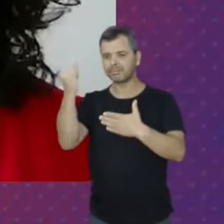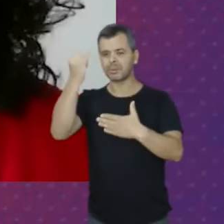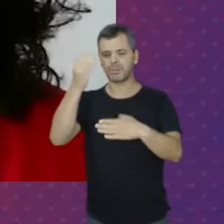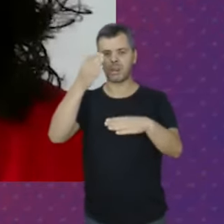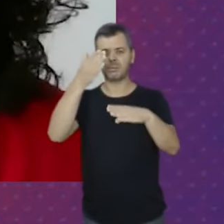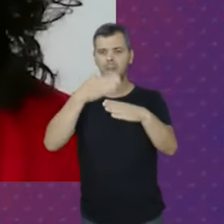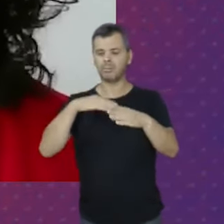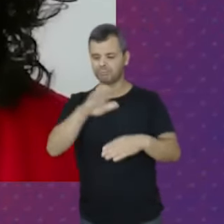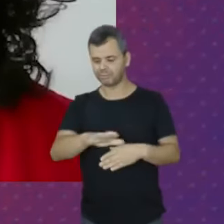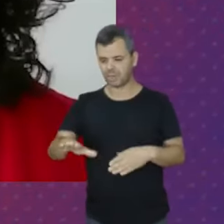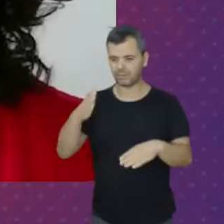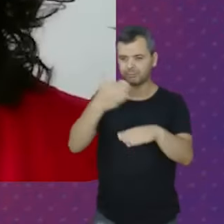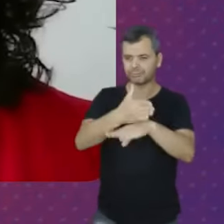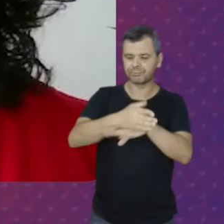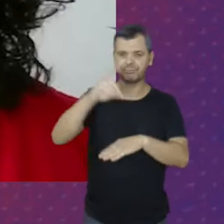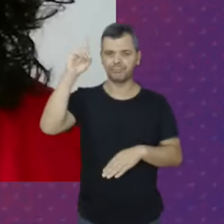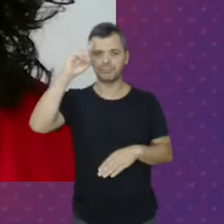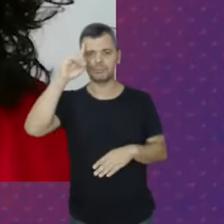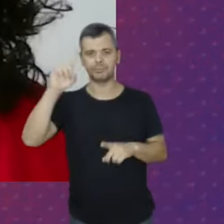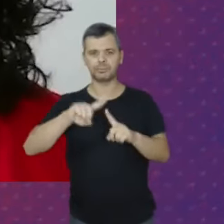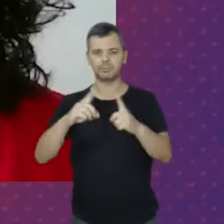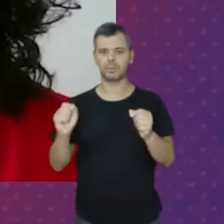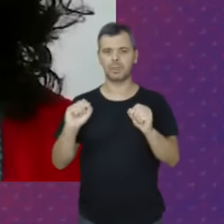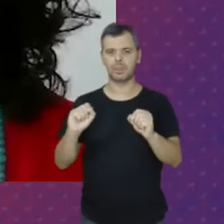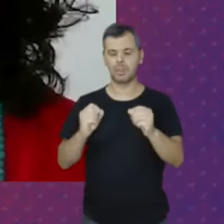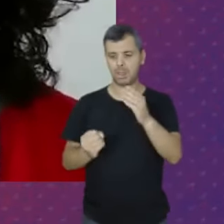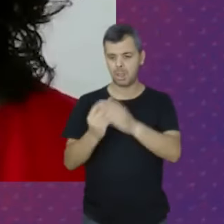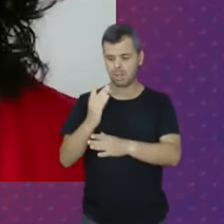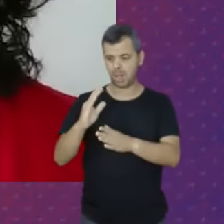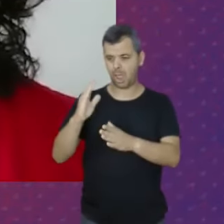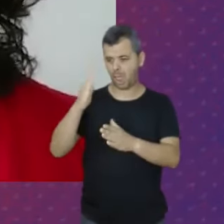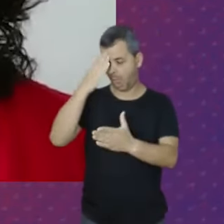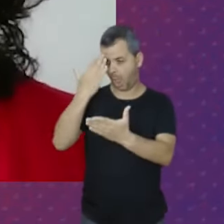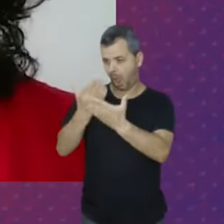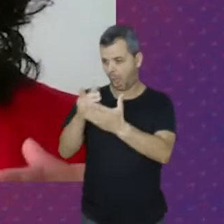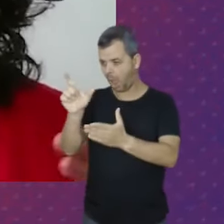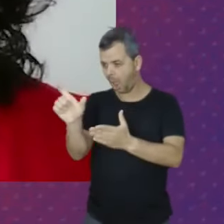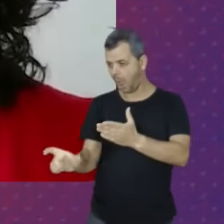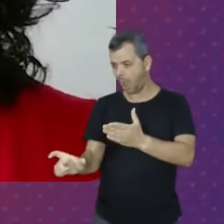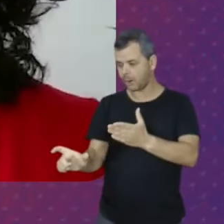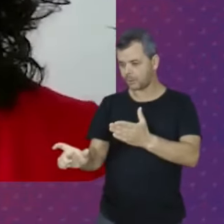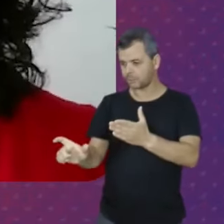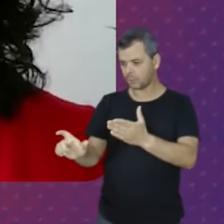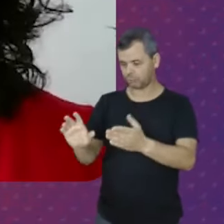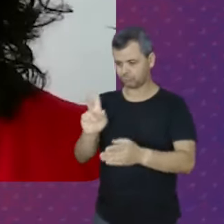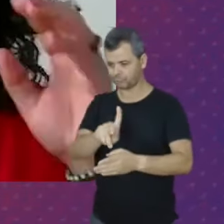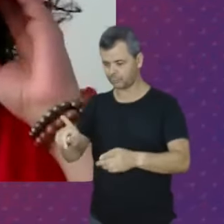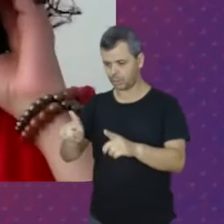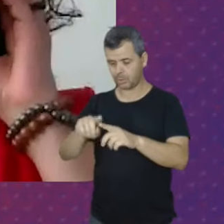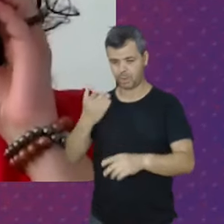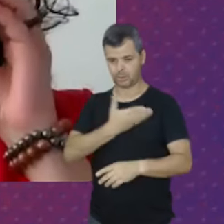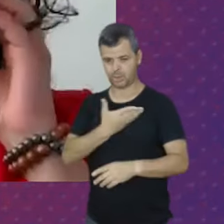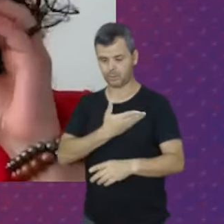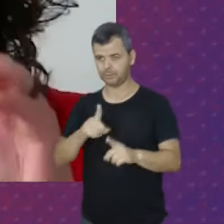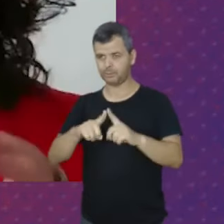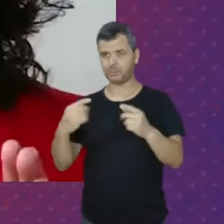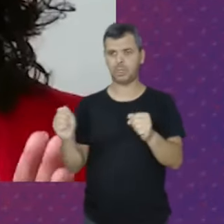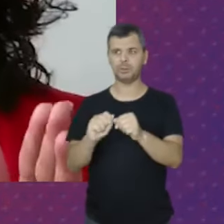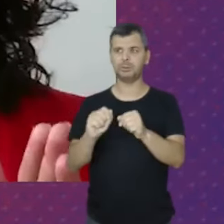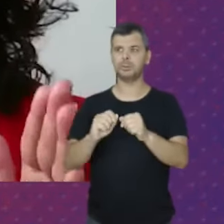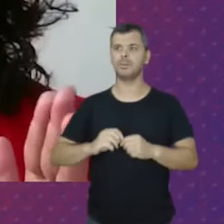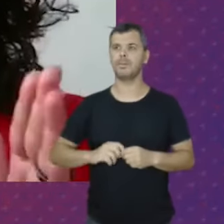escola diariamente, cria confiança com seus colegas ou com professores,